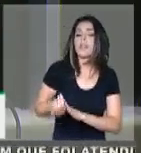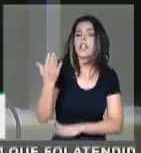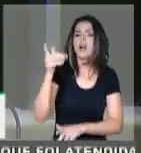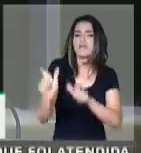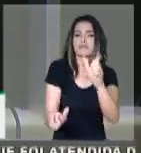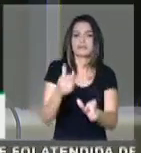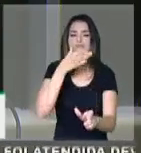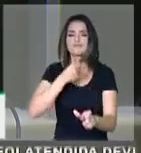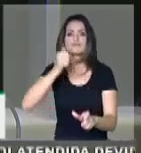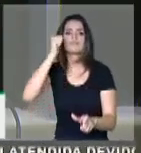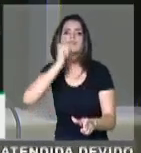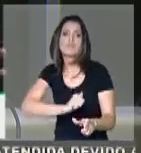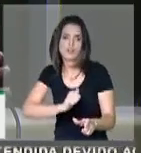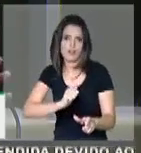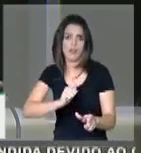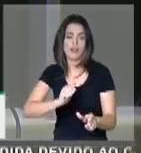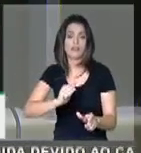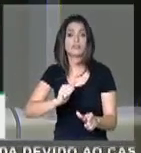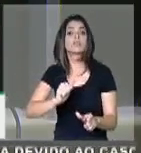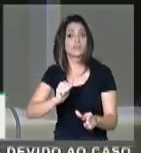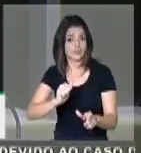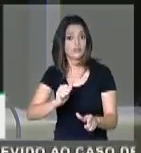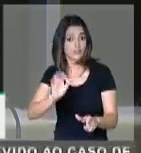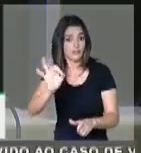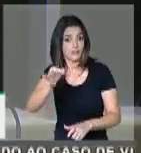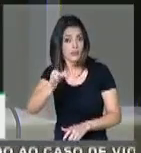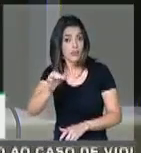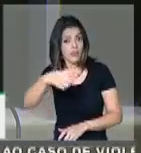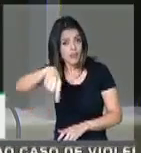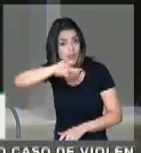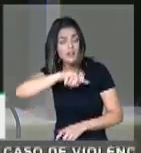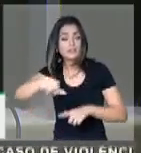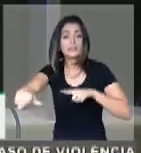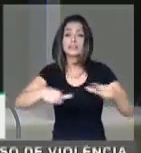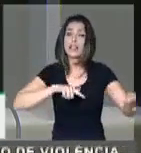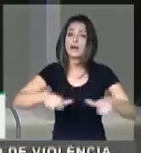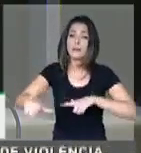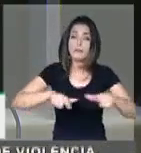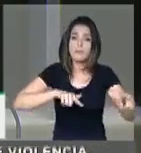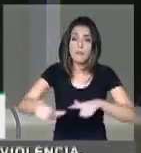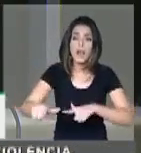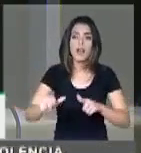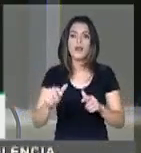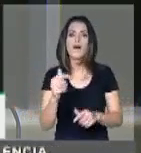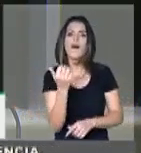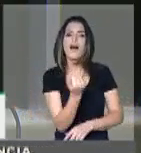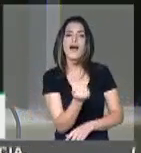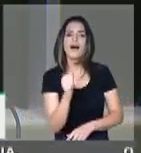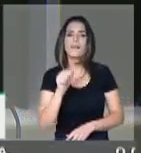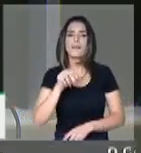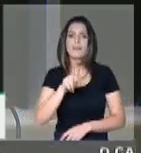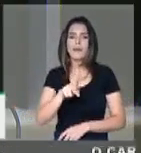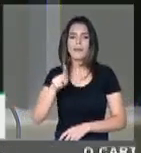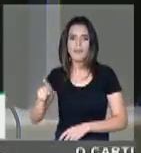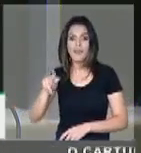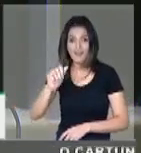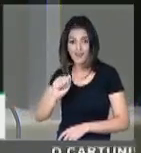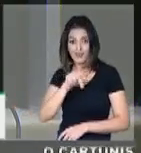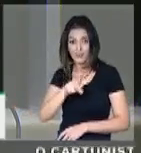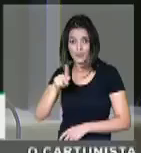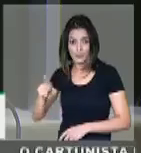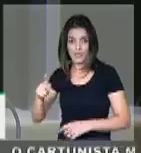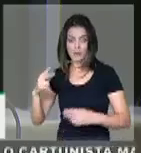milhares de homens e mulheres, senhoras e senhores deputados, trabalham naqueles aplicativos de transportes